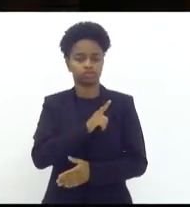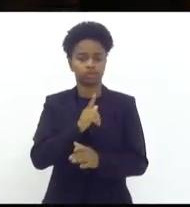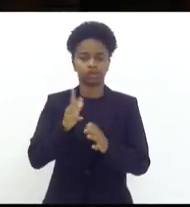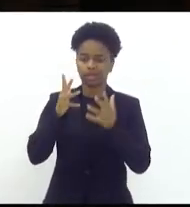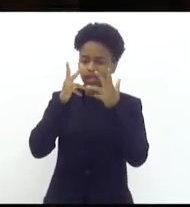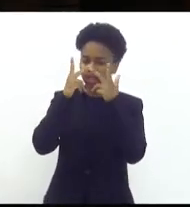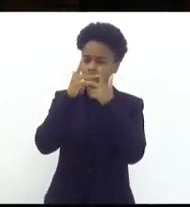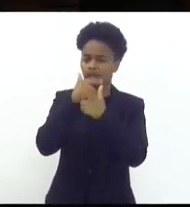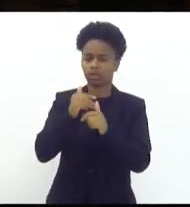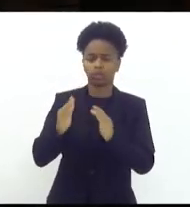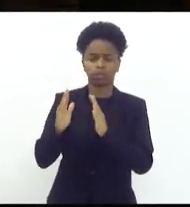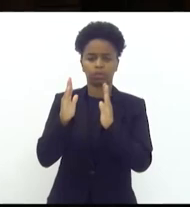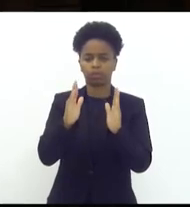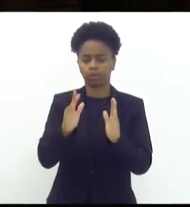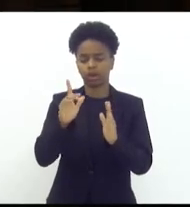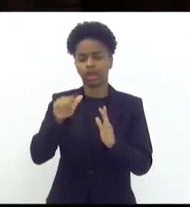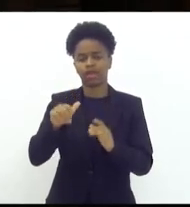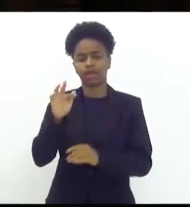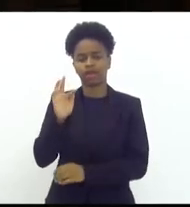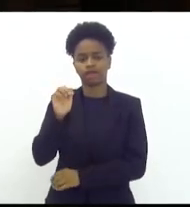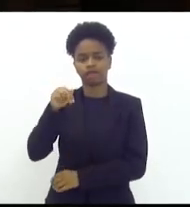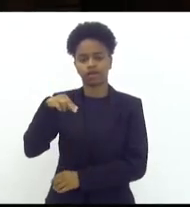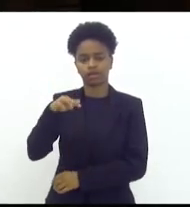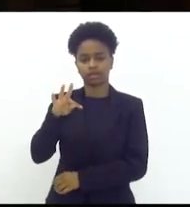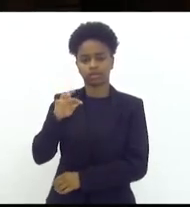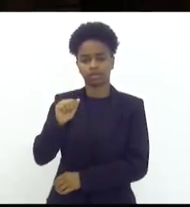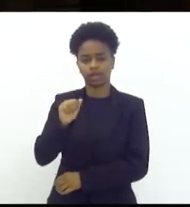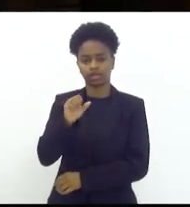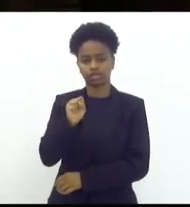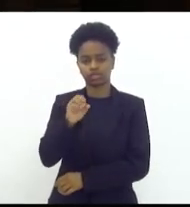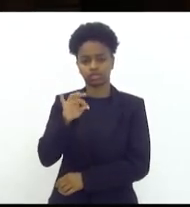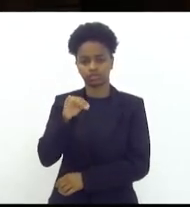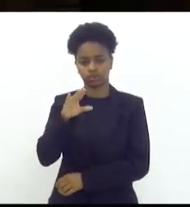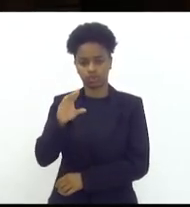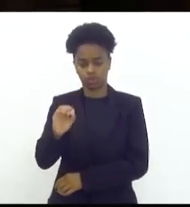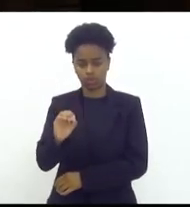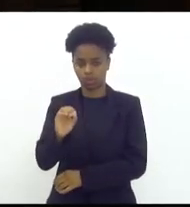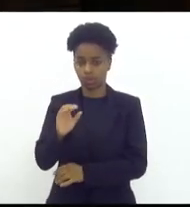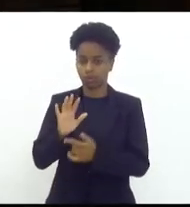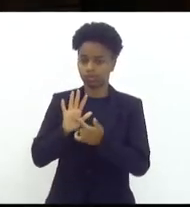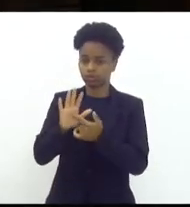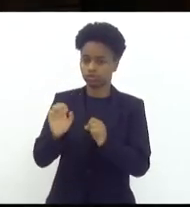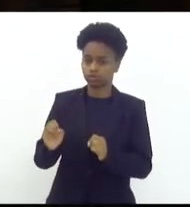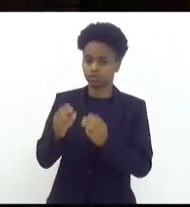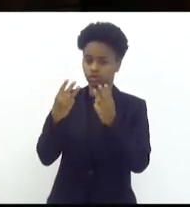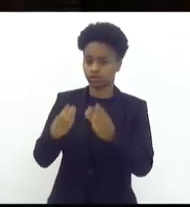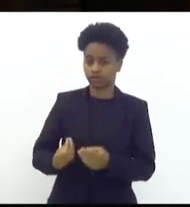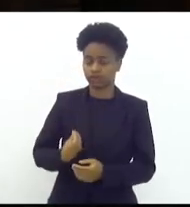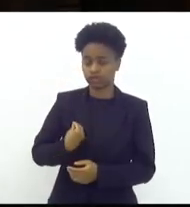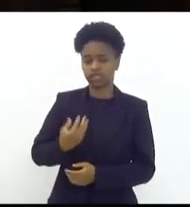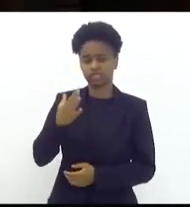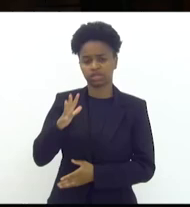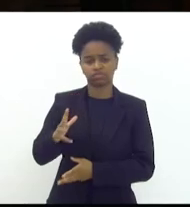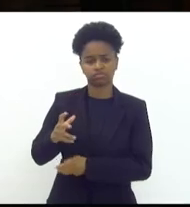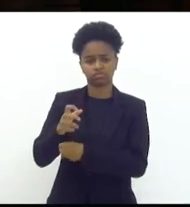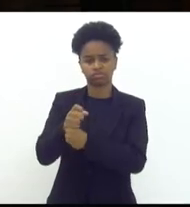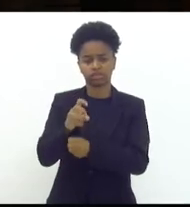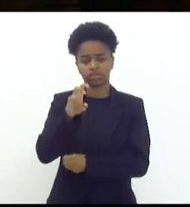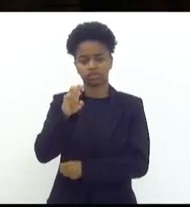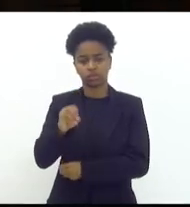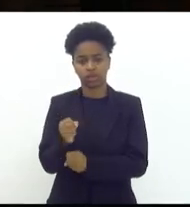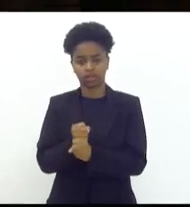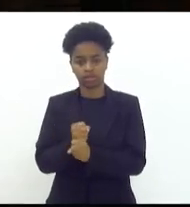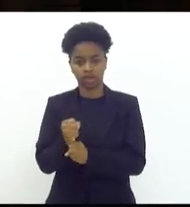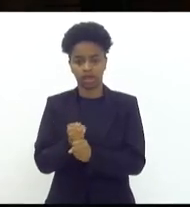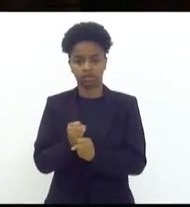programa que é o fantástico o show da vida 50 anos no